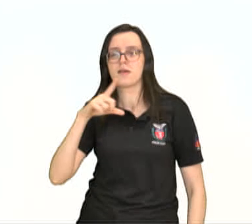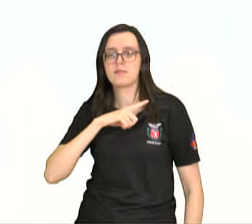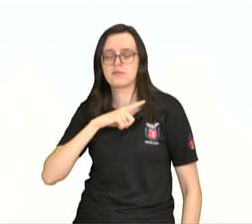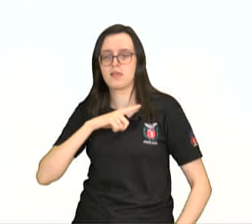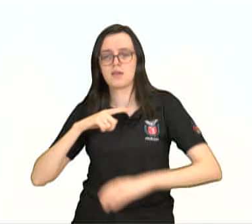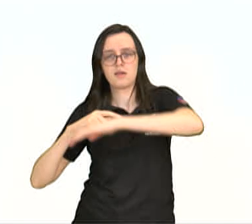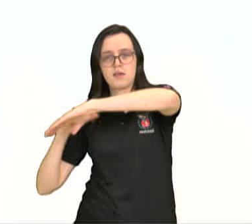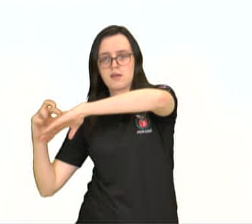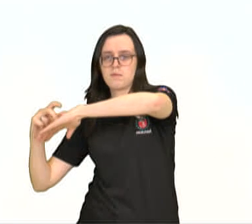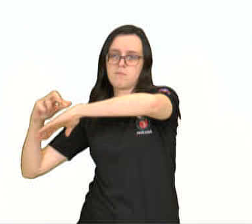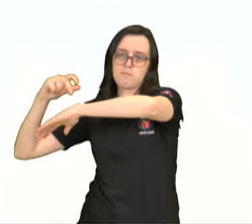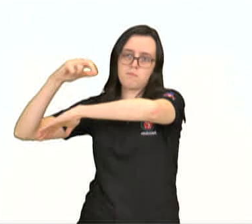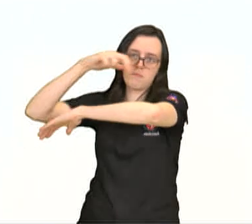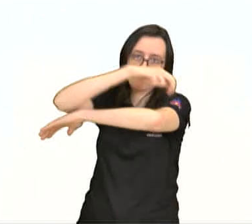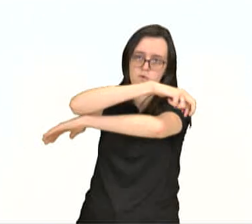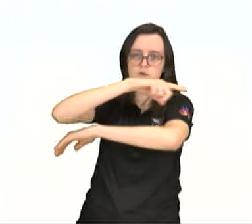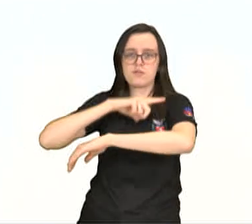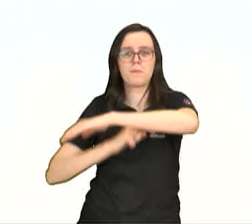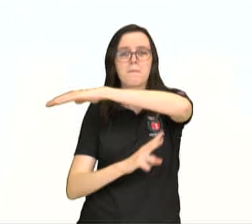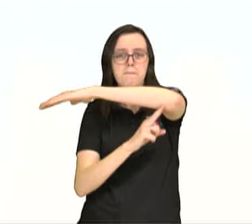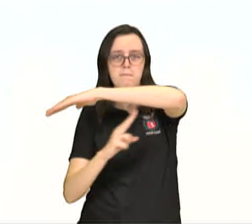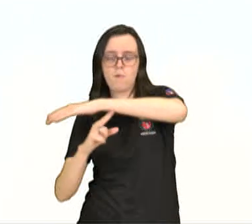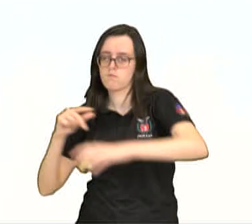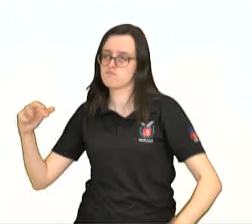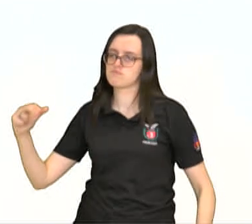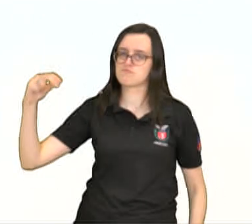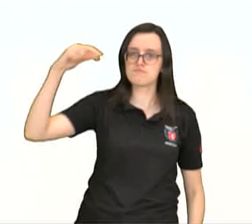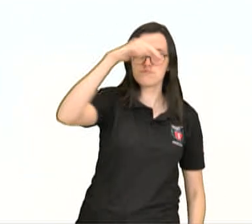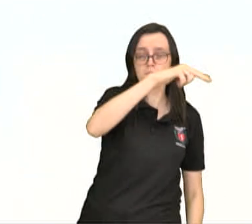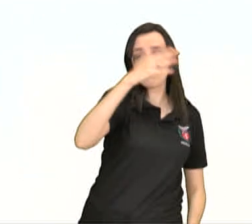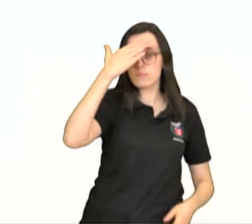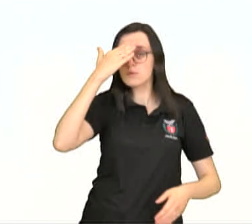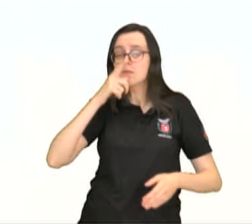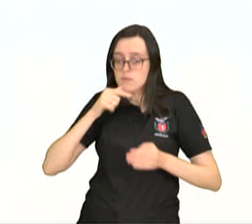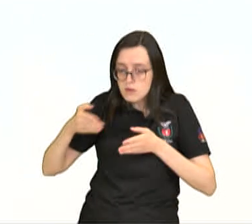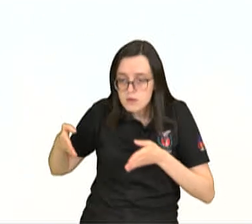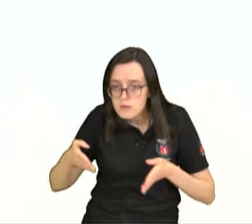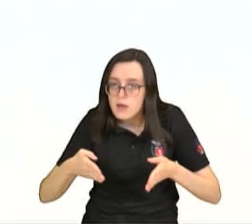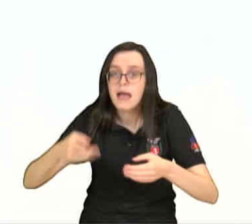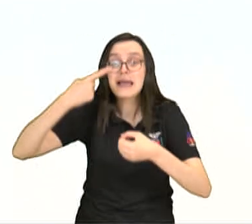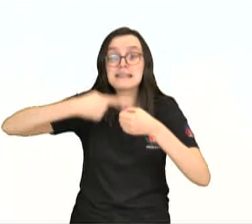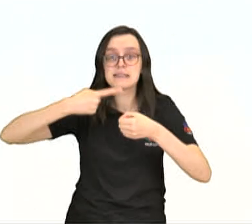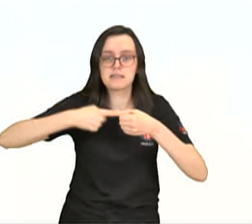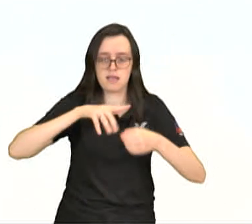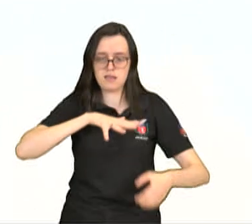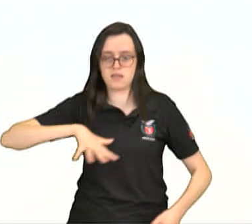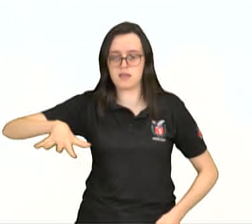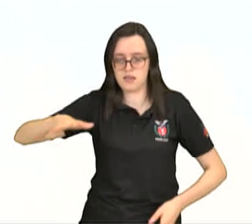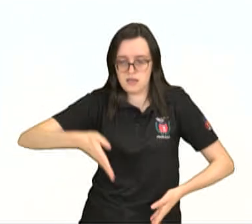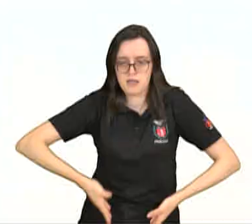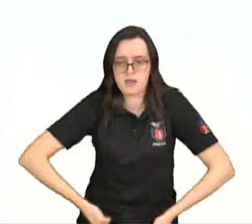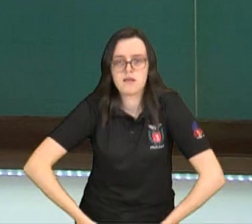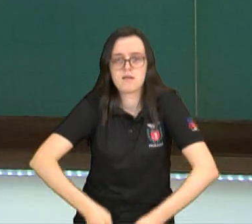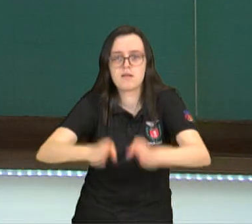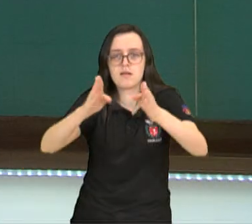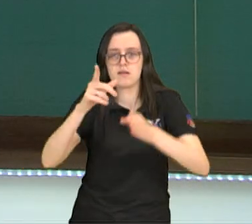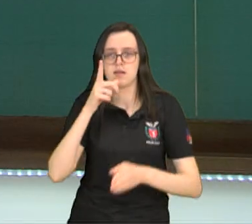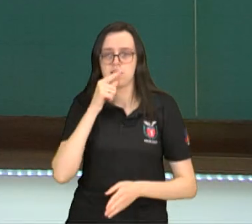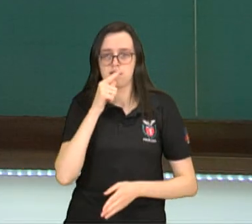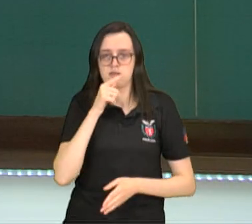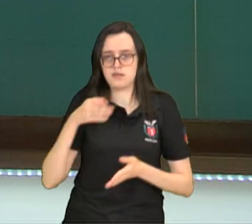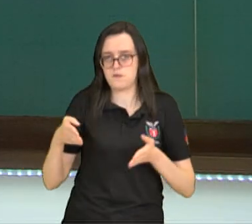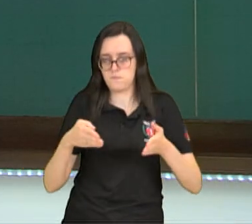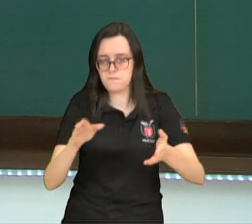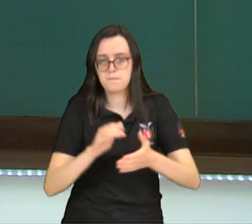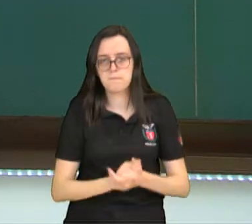outra, né? Do rio Tibre. Lembrando, pessoal, o rio ele cruzava a cidade de Roma, né? A